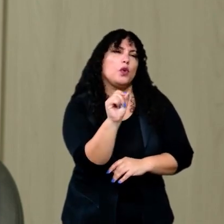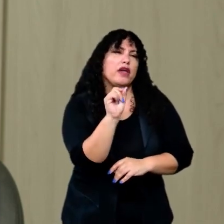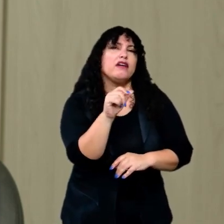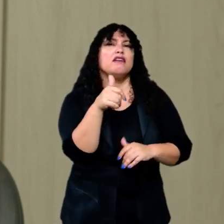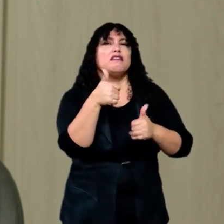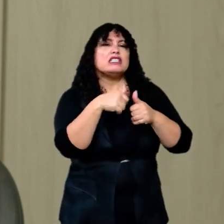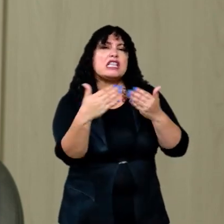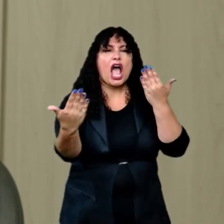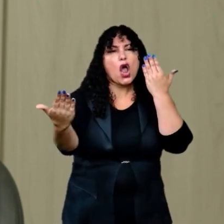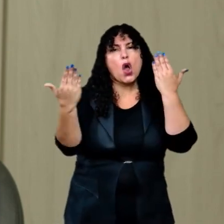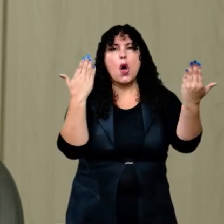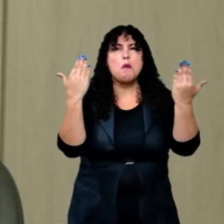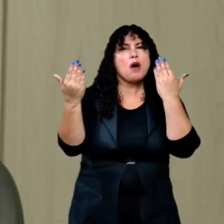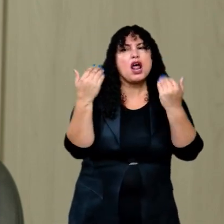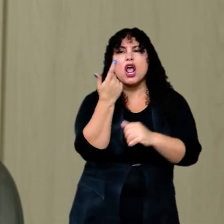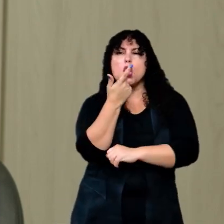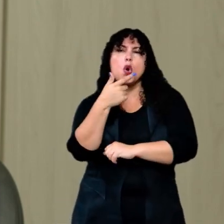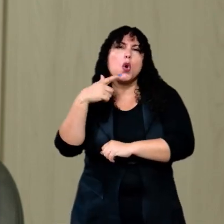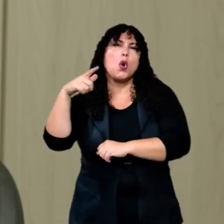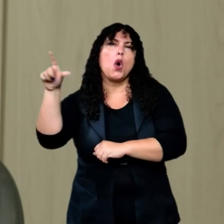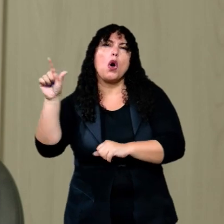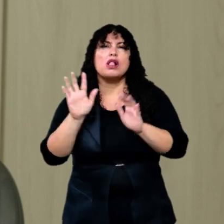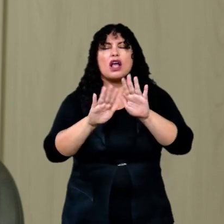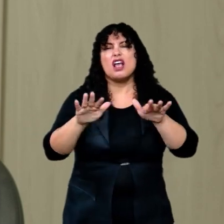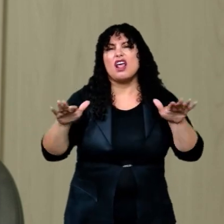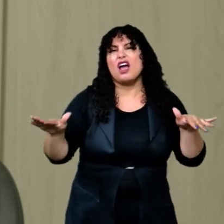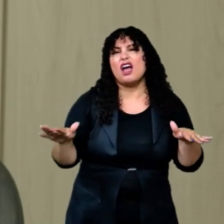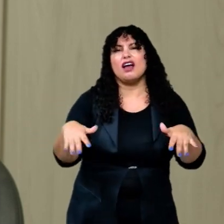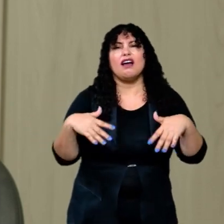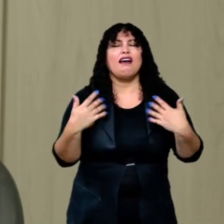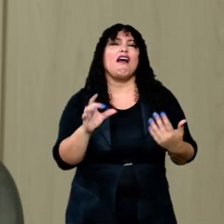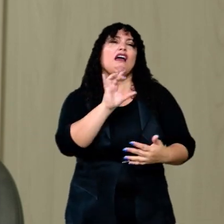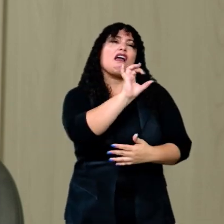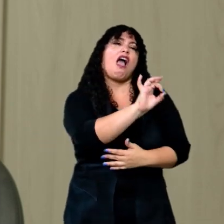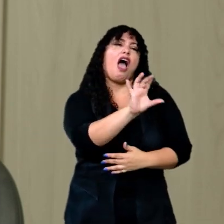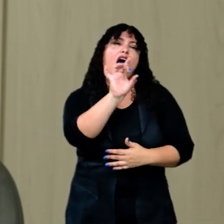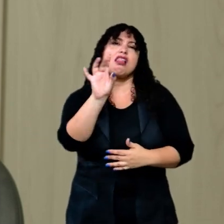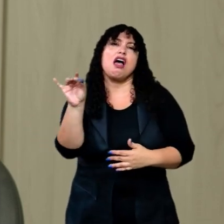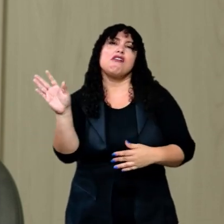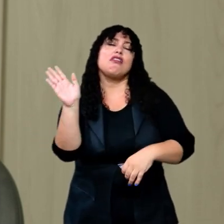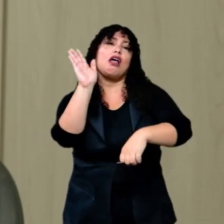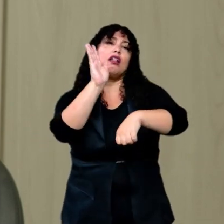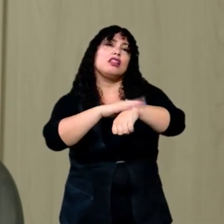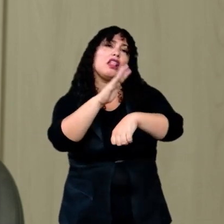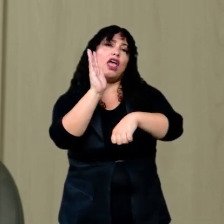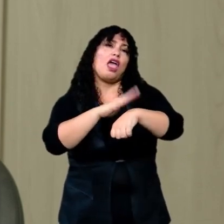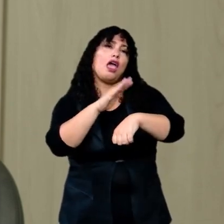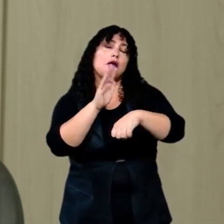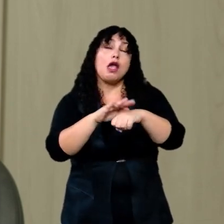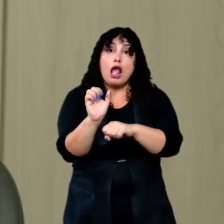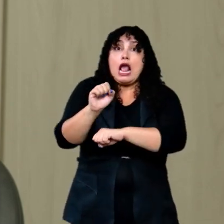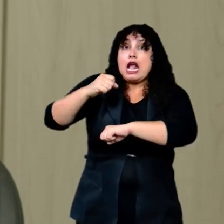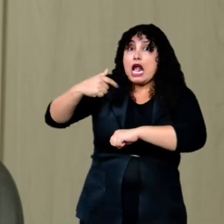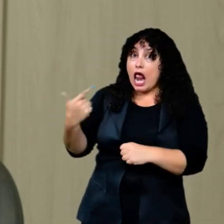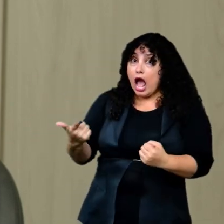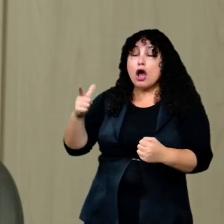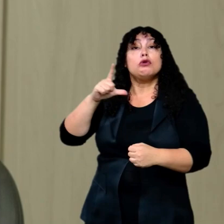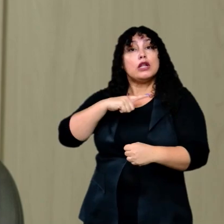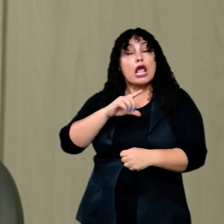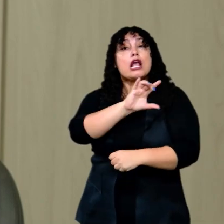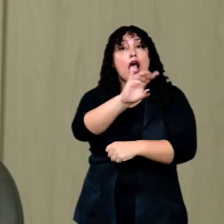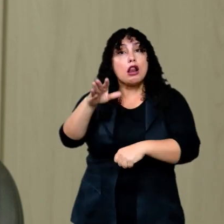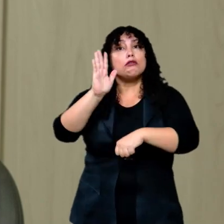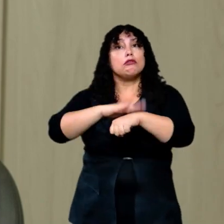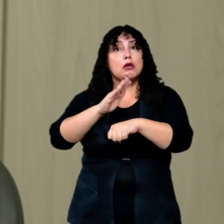você está comparando o seu filho com outras crianças, cada um tem seu tempo. Claro que cada um tem seu tempo,